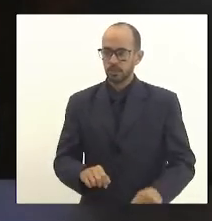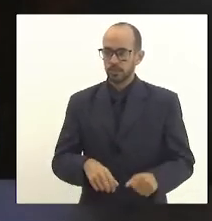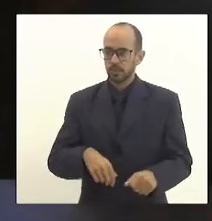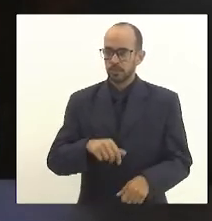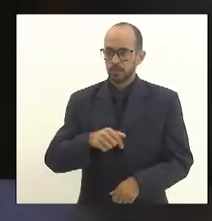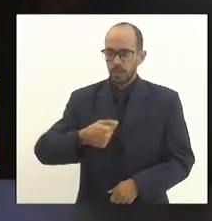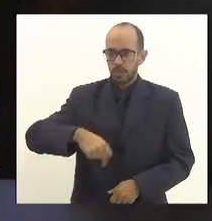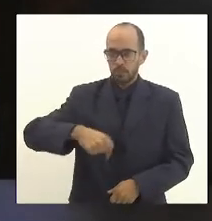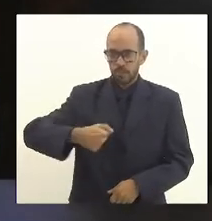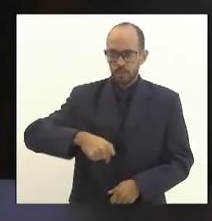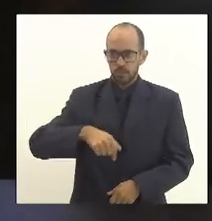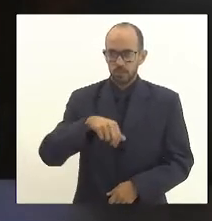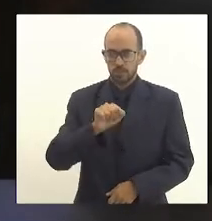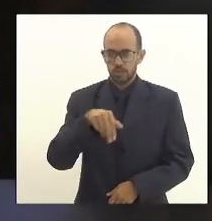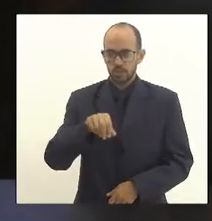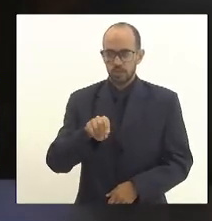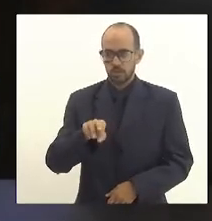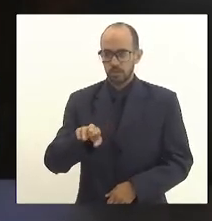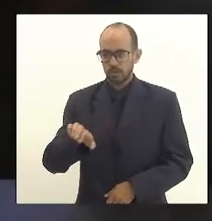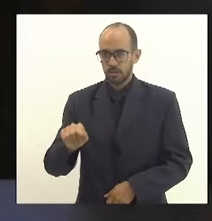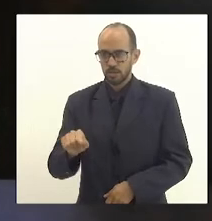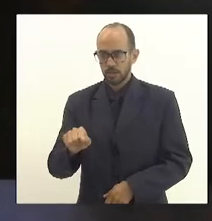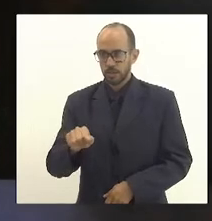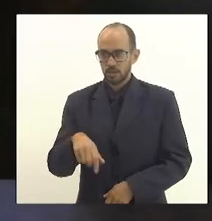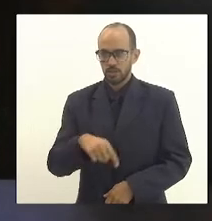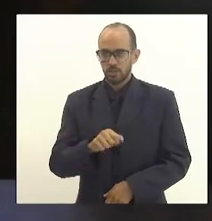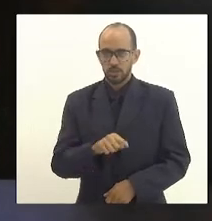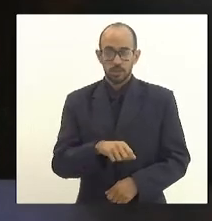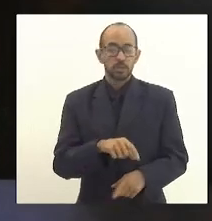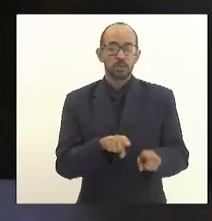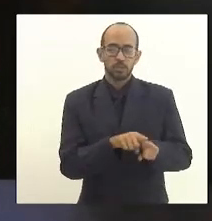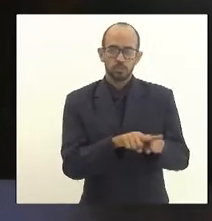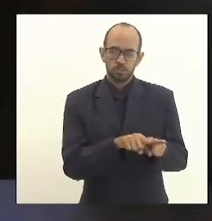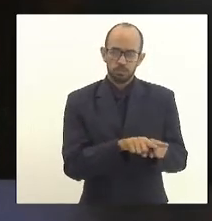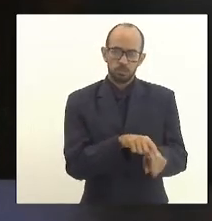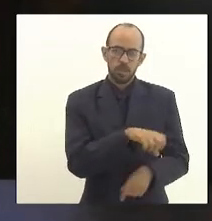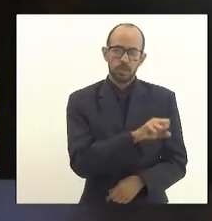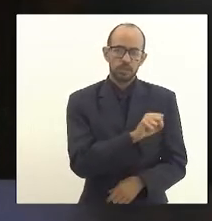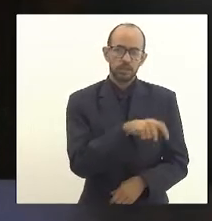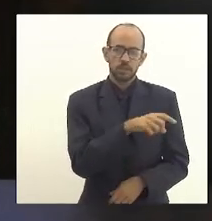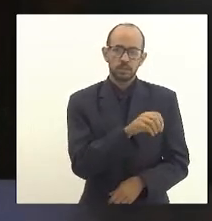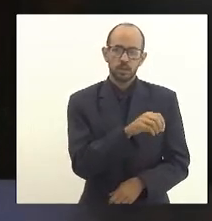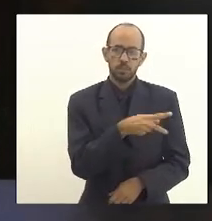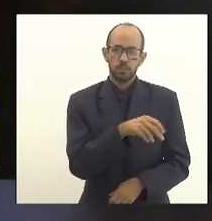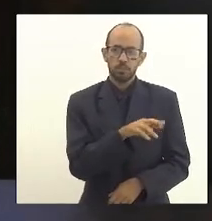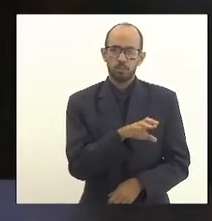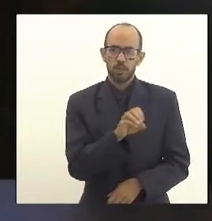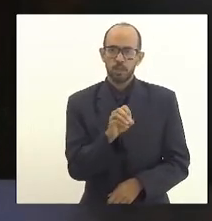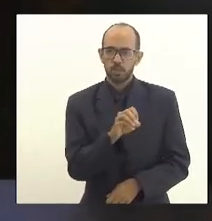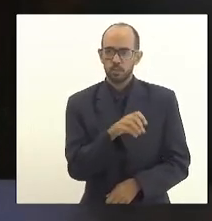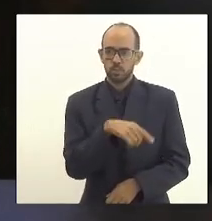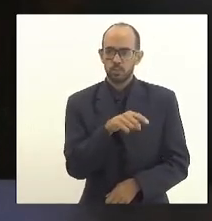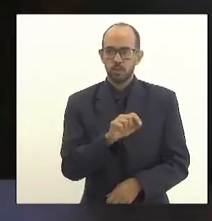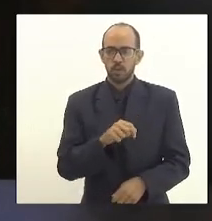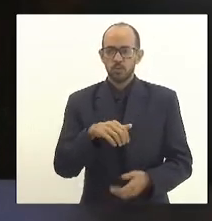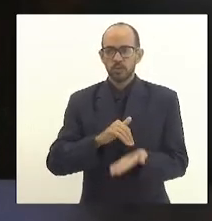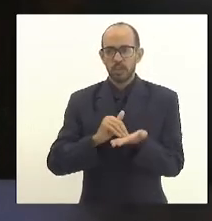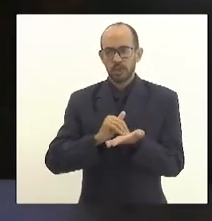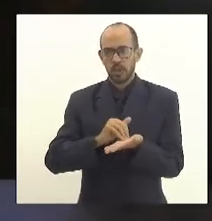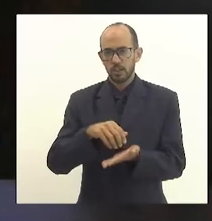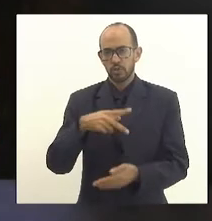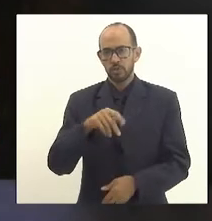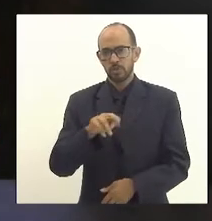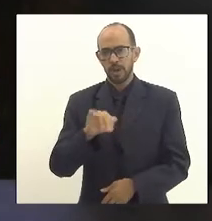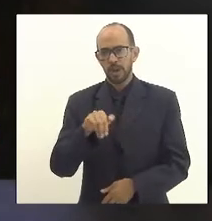Andréia Tinoco, secretária de Turismo da Prefeitura de São Pedro da Aldeia, João Paulo Pereira, secretário de Ciência e Tecnologia do Paraíba do Sul,